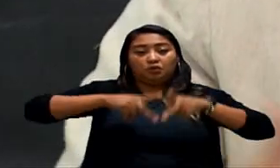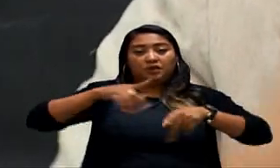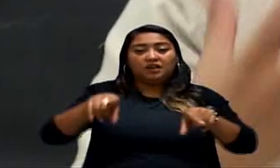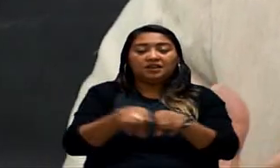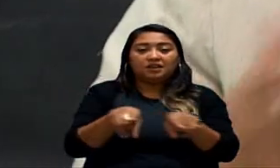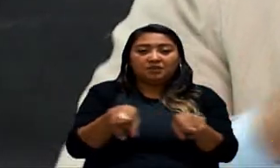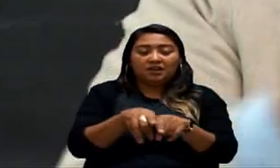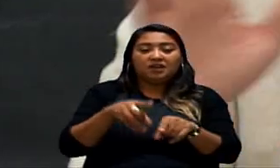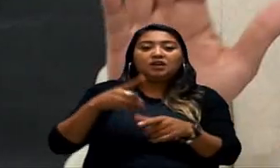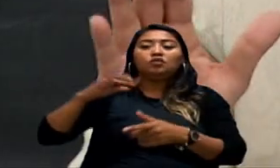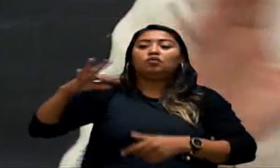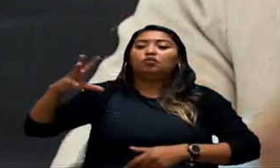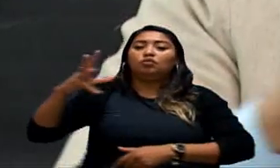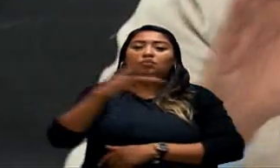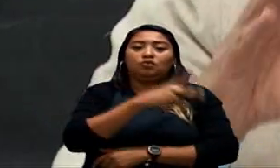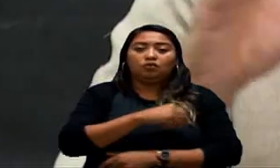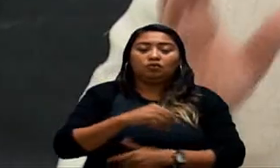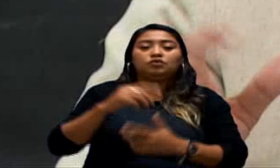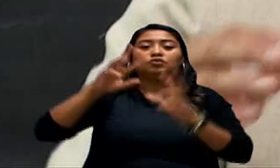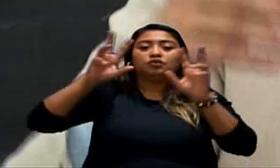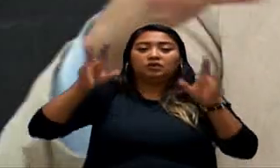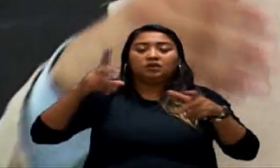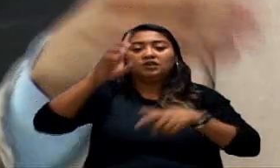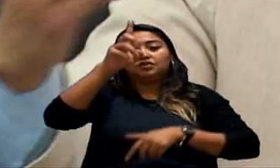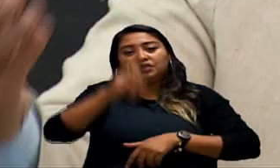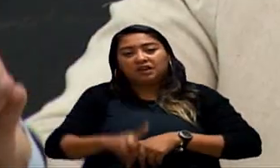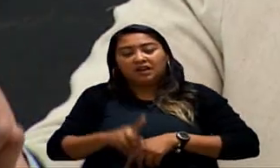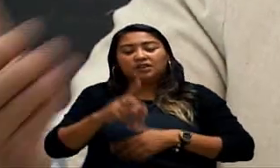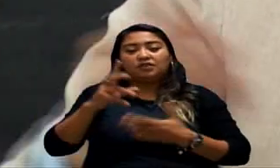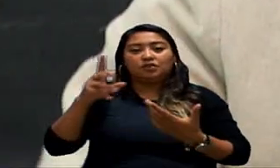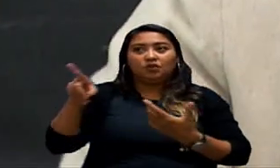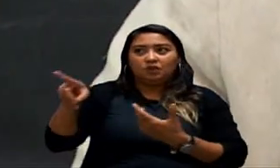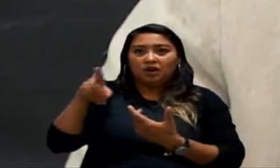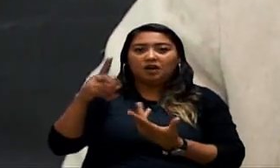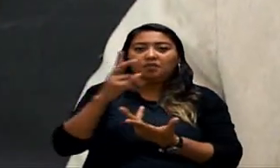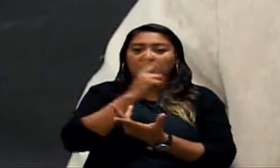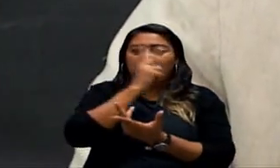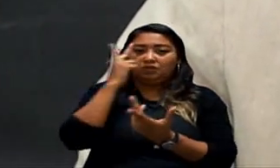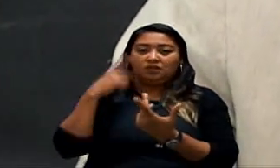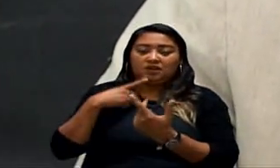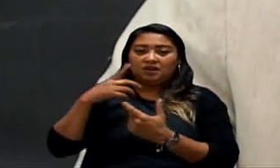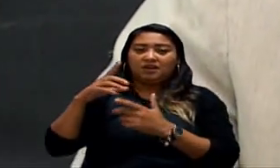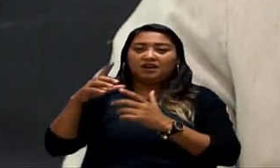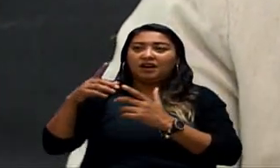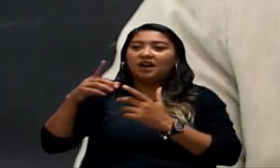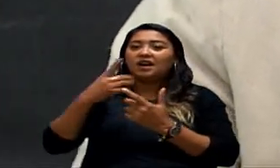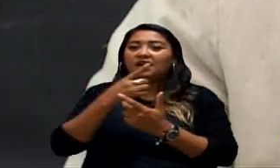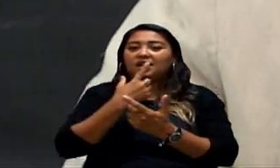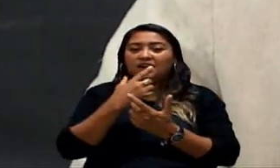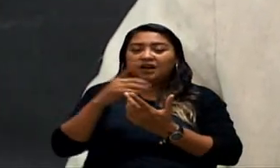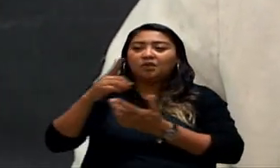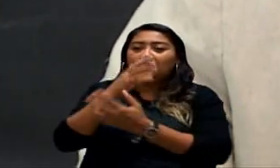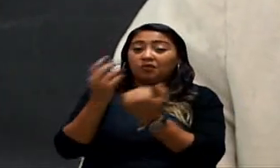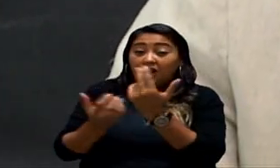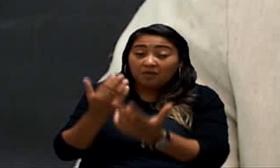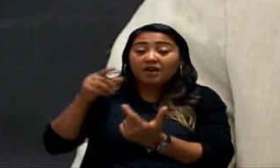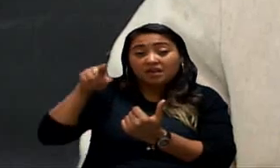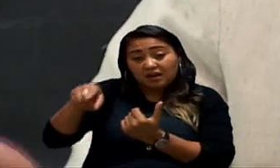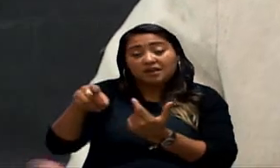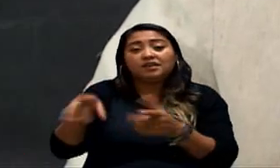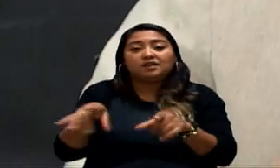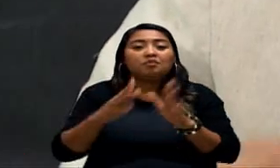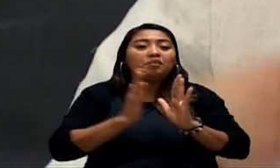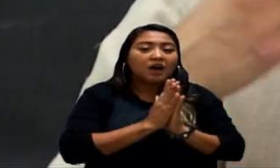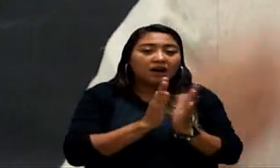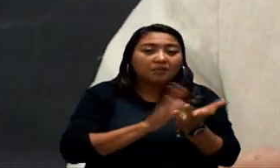vai resguardar todas as questões de direitos daquele que ente seu querido que está sendo cremado ali. Então, parabéns pelo requerimento. Também